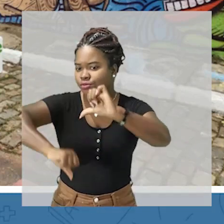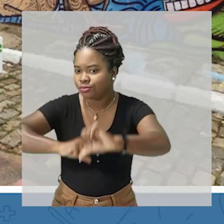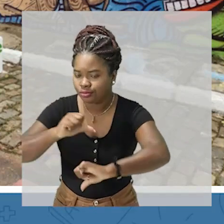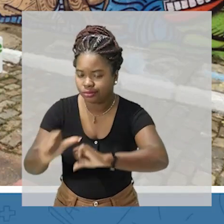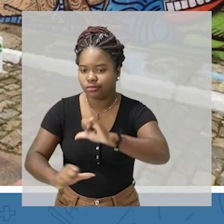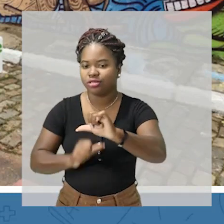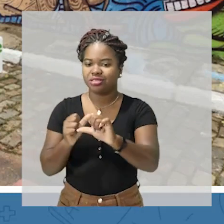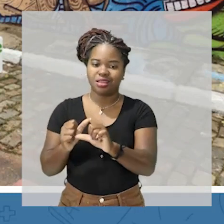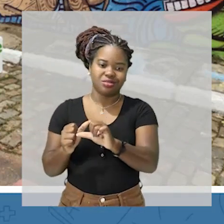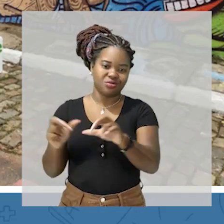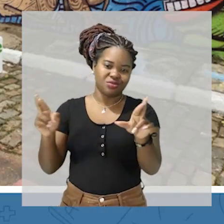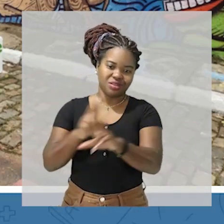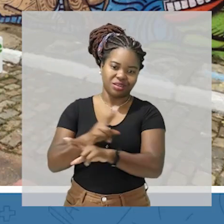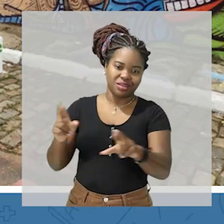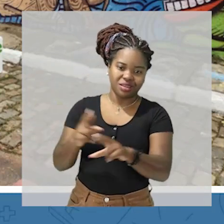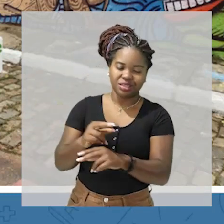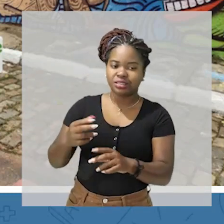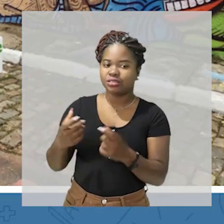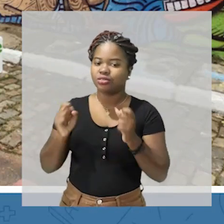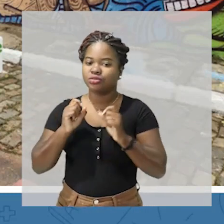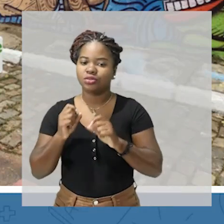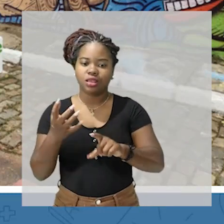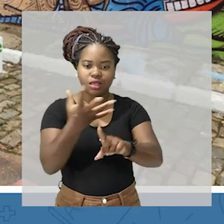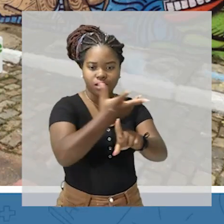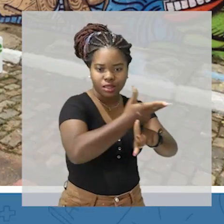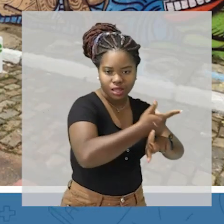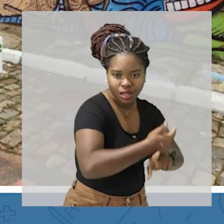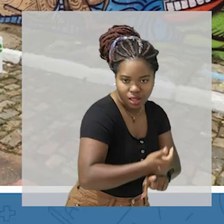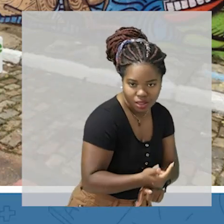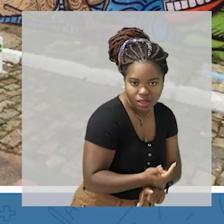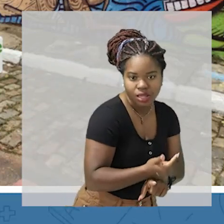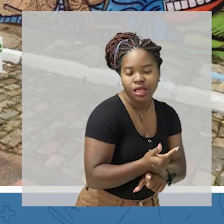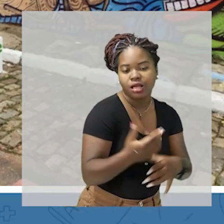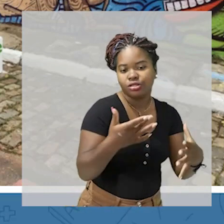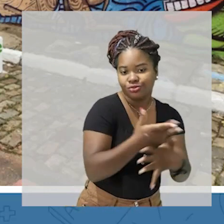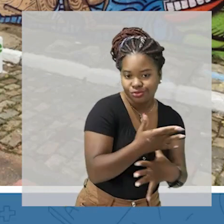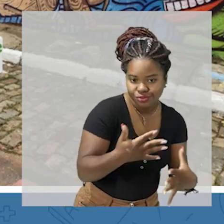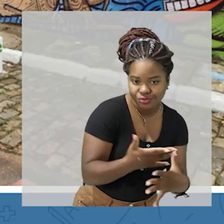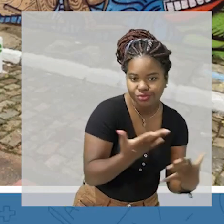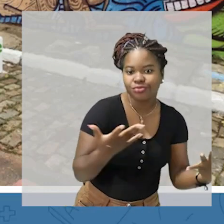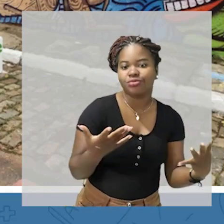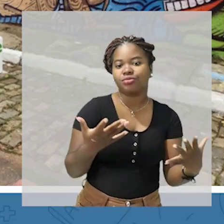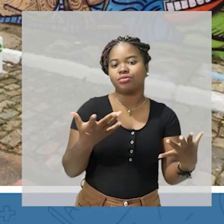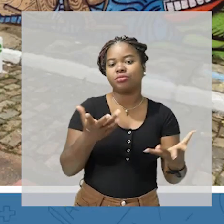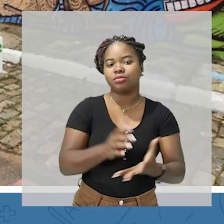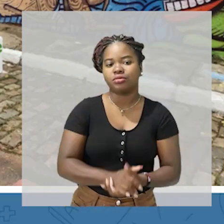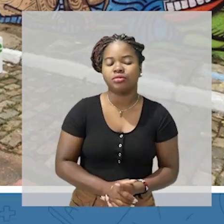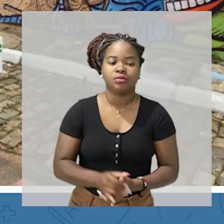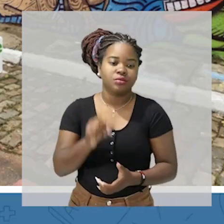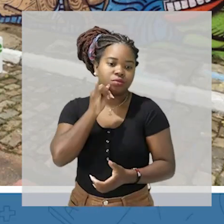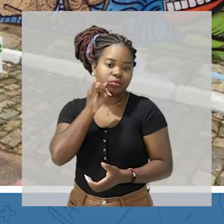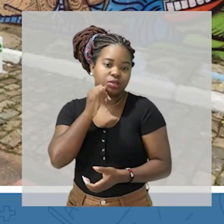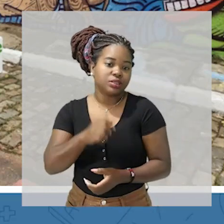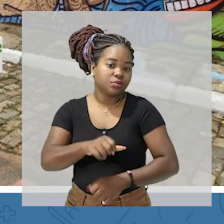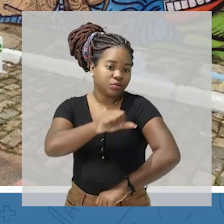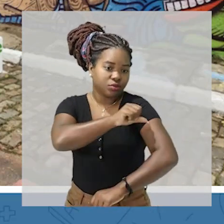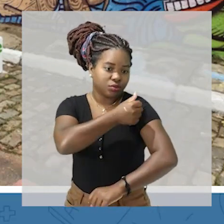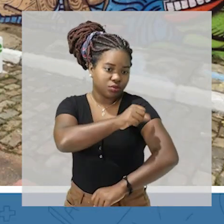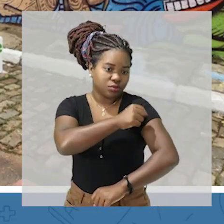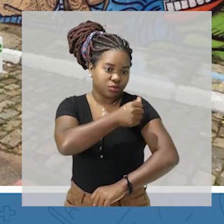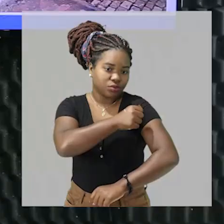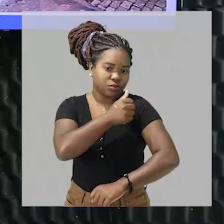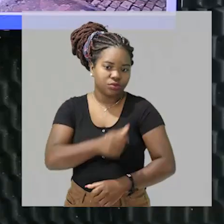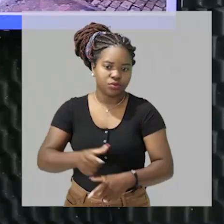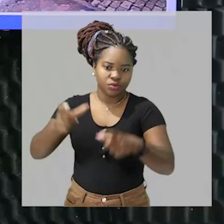reestruturados através da arte urbana, do grafite. Um exemplo, o Porto do Rio de Janeiro, onde tem um grafite do Cobra Fantástico. Né? Um